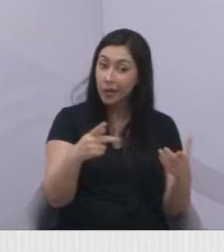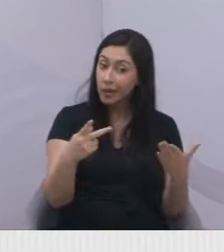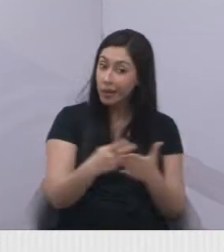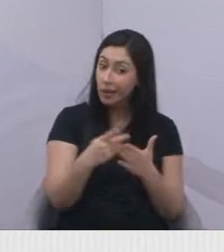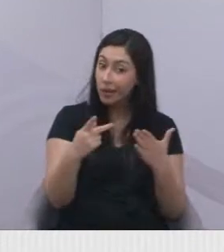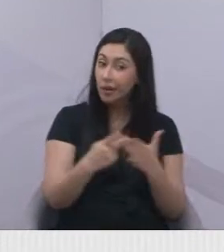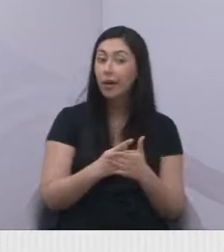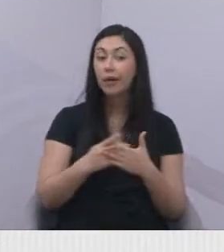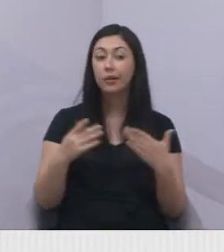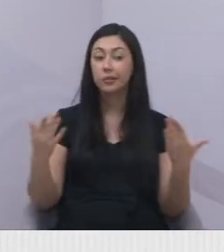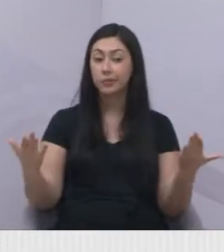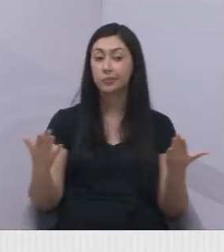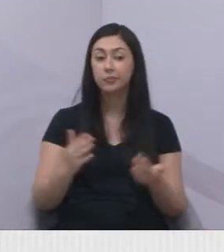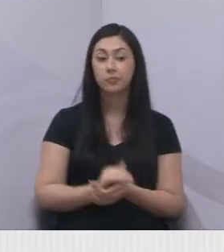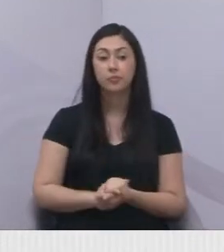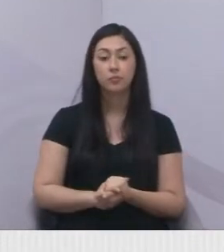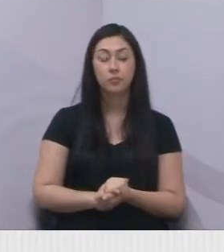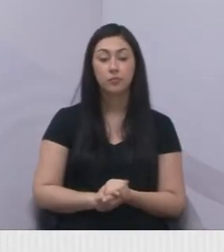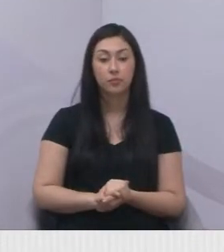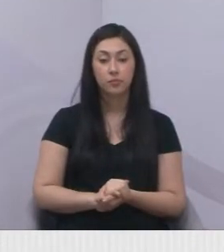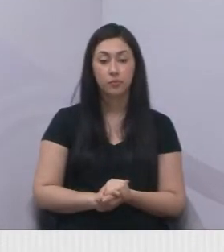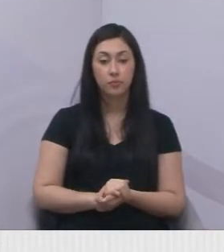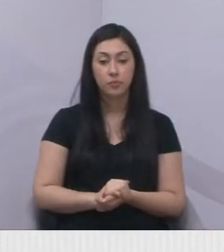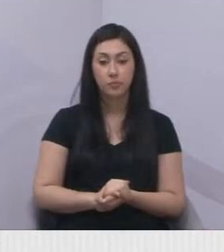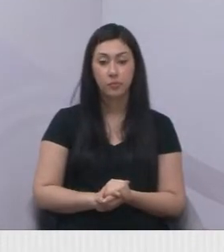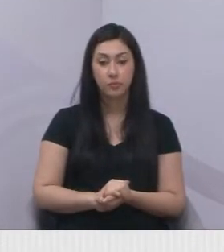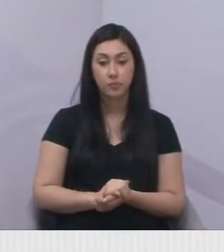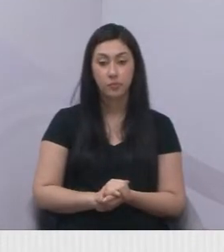A foto 6, fazendo um favor.